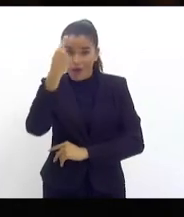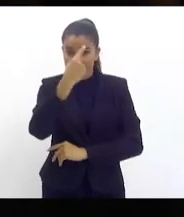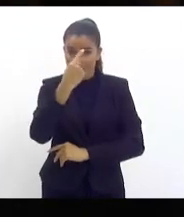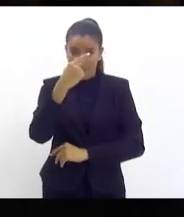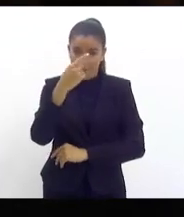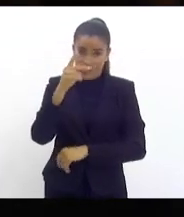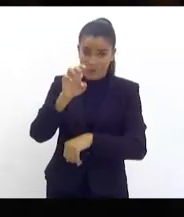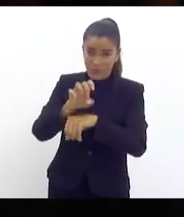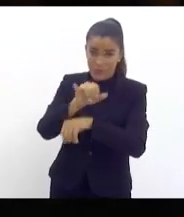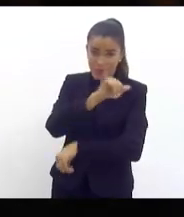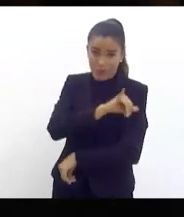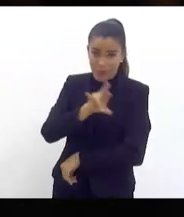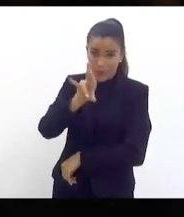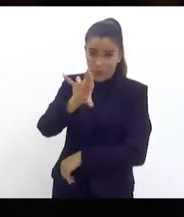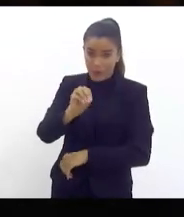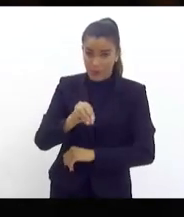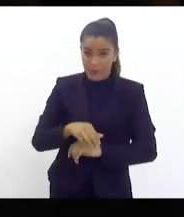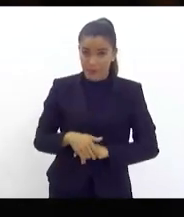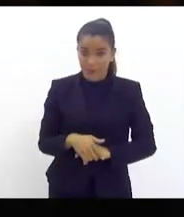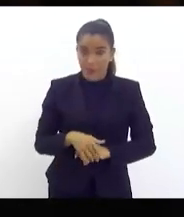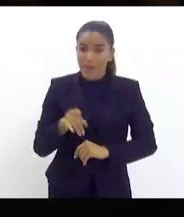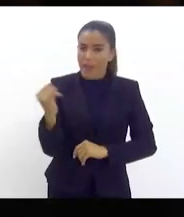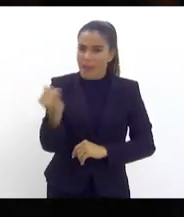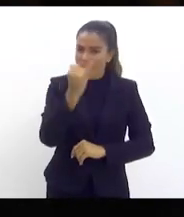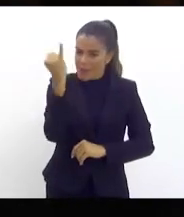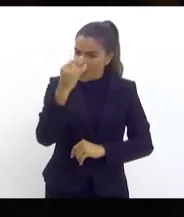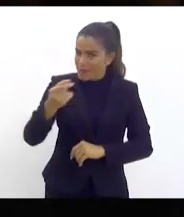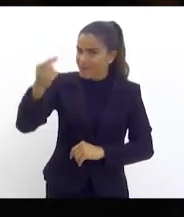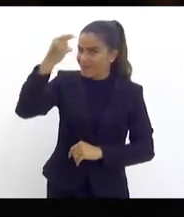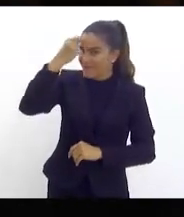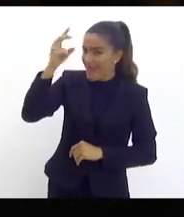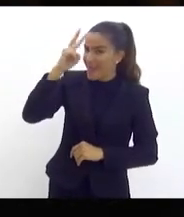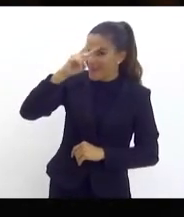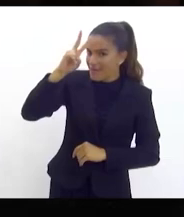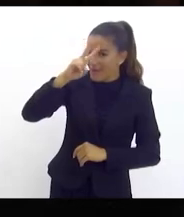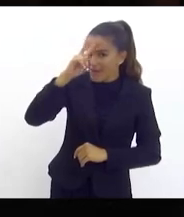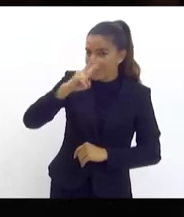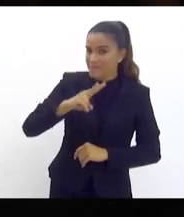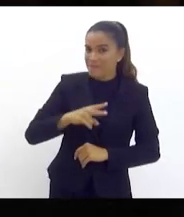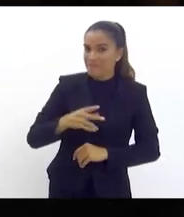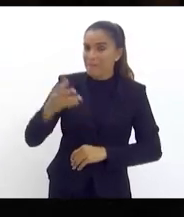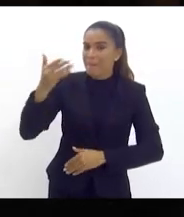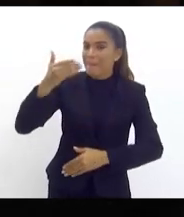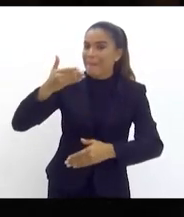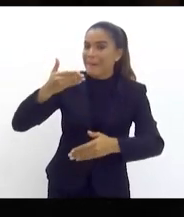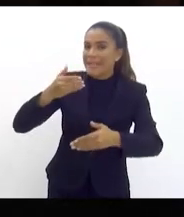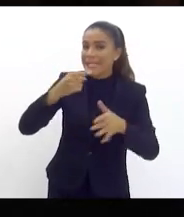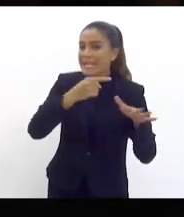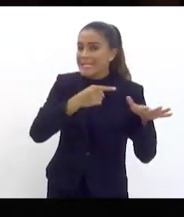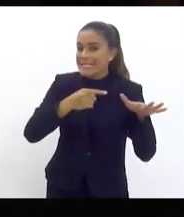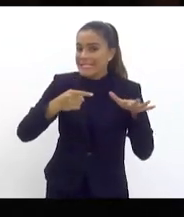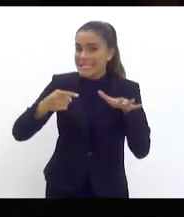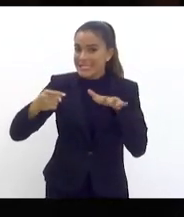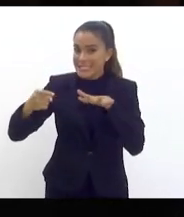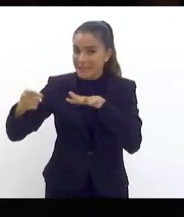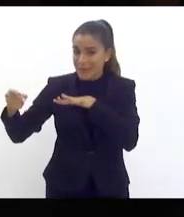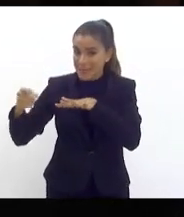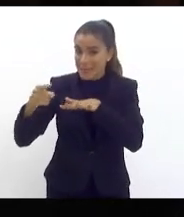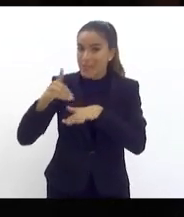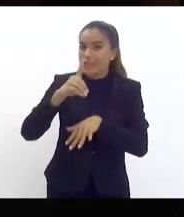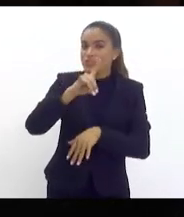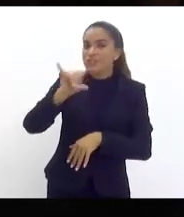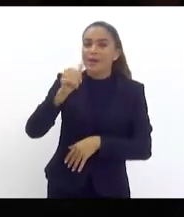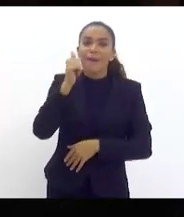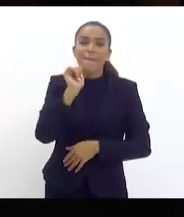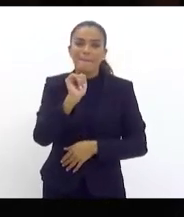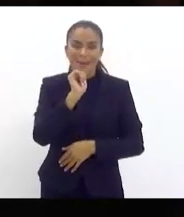se vocês, e é importante que a gente recobre a nossa memória, na semana do Dia das Mães,